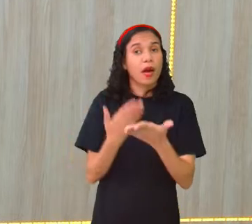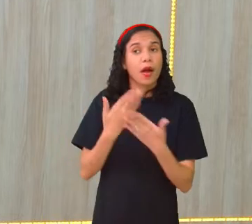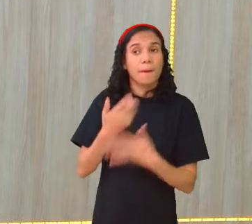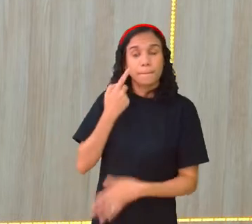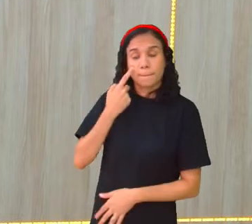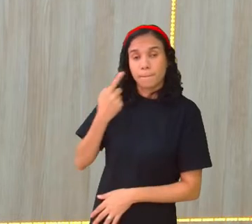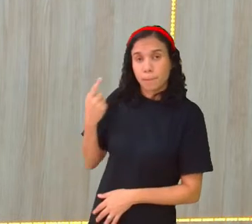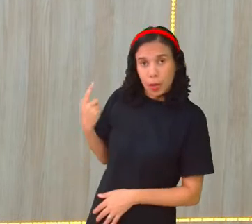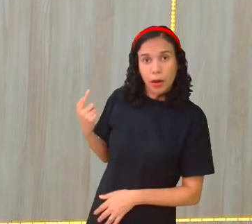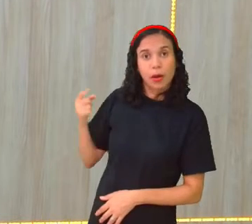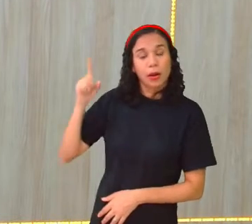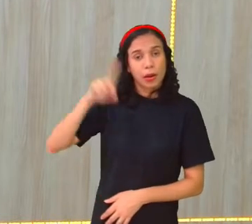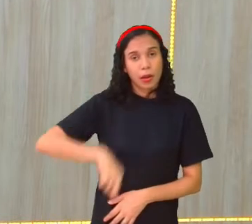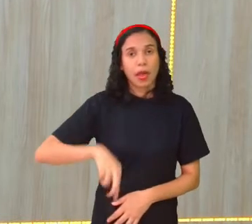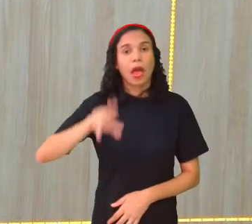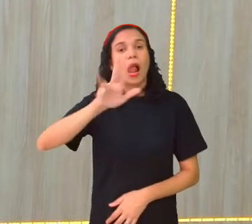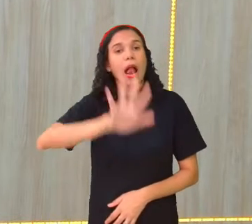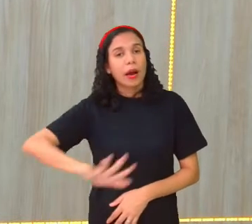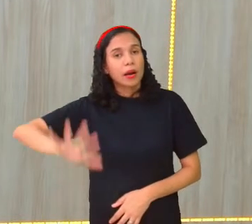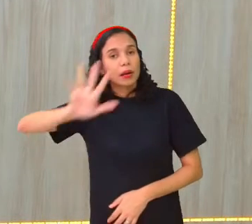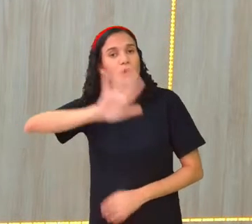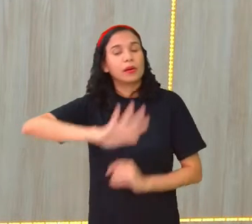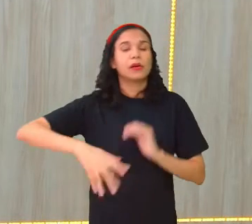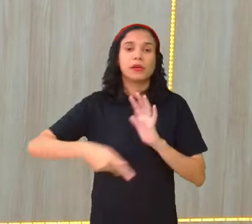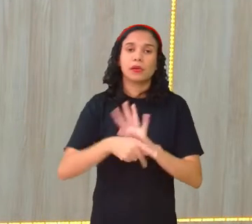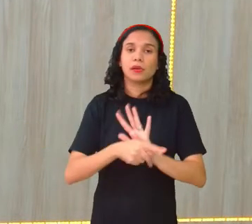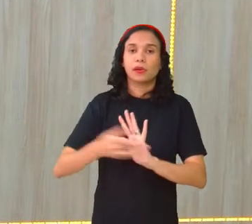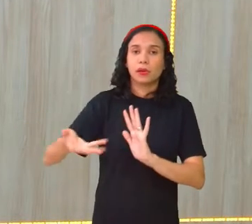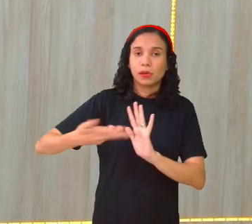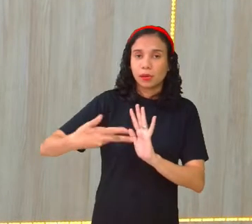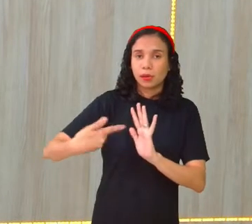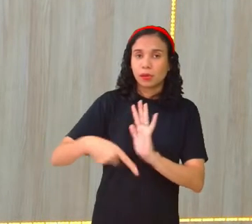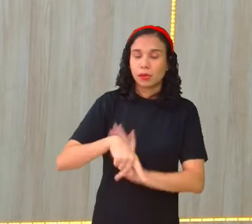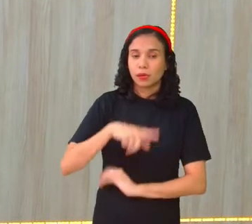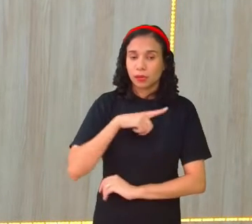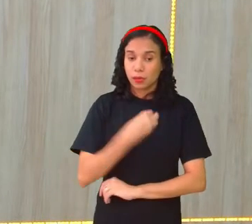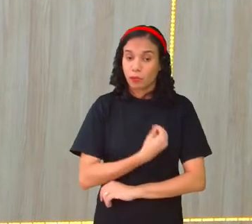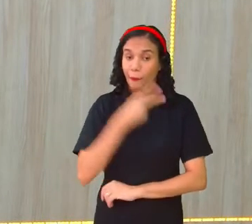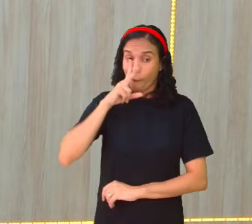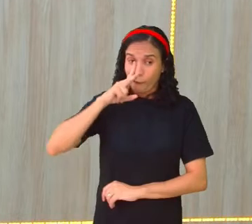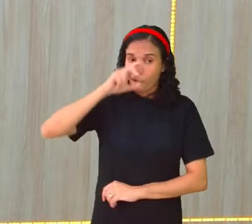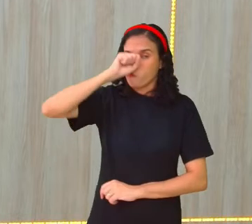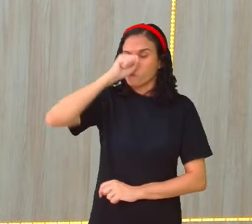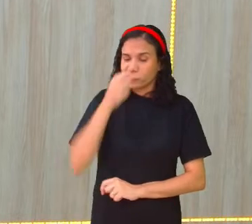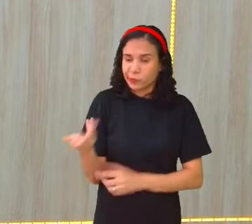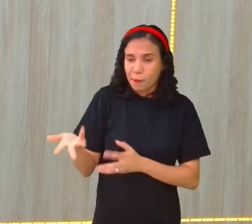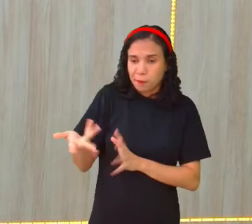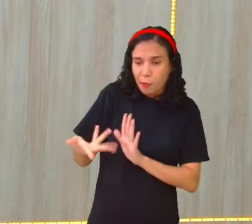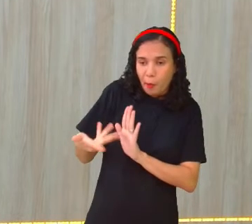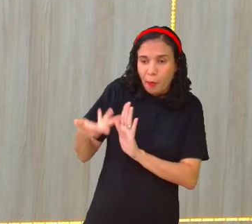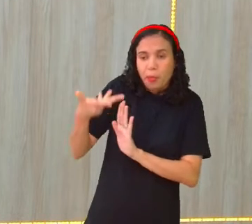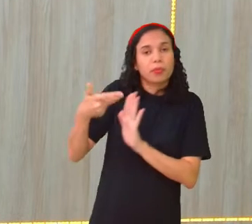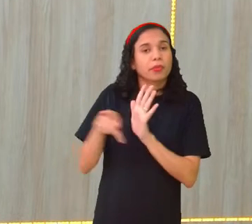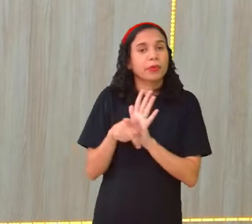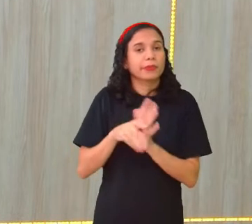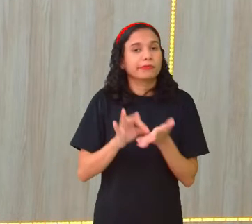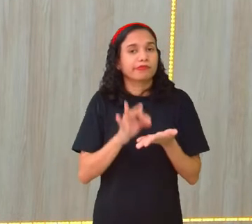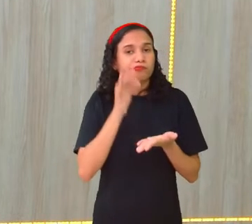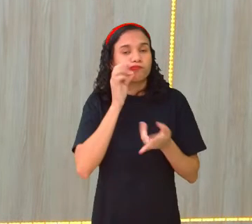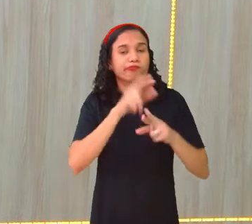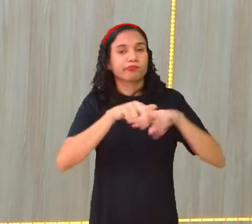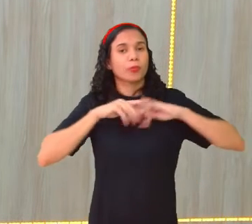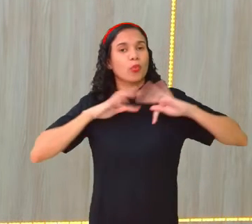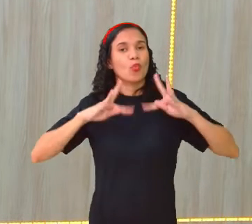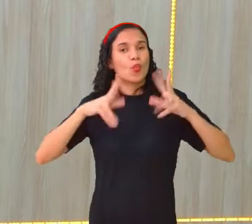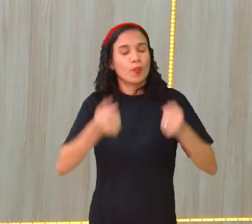as regiões que foram, né, produtoras aí forte essa questão do café. Então, tudo